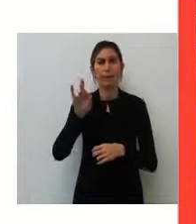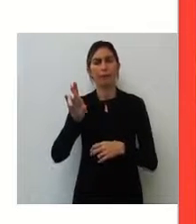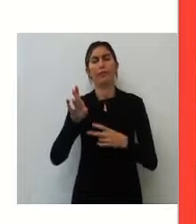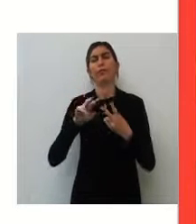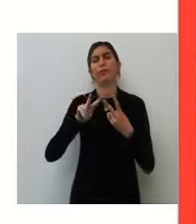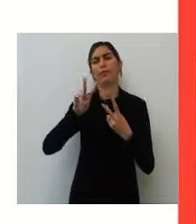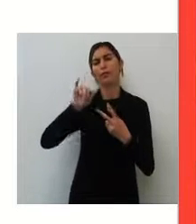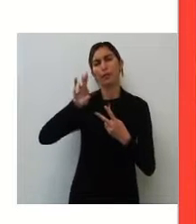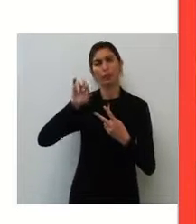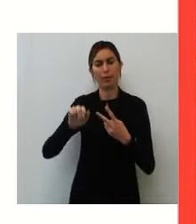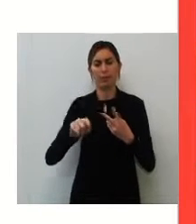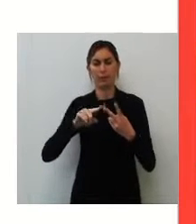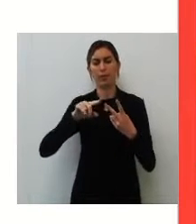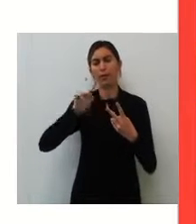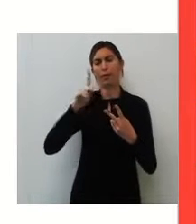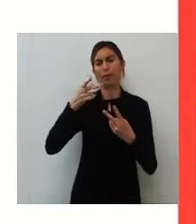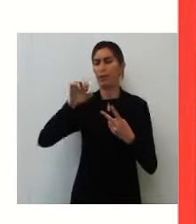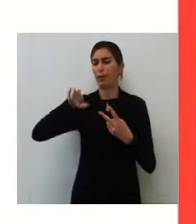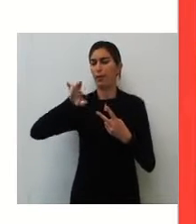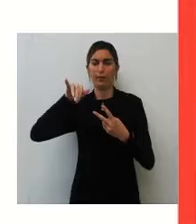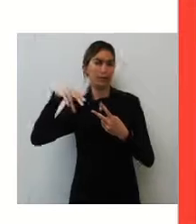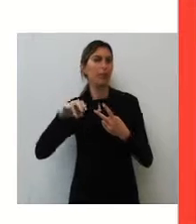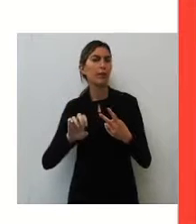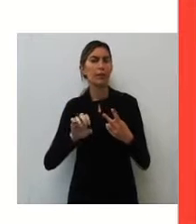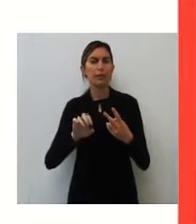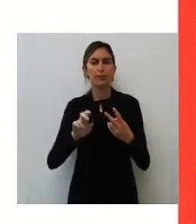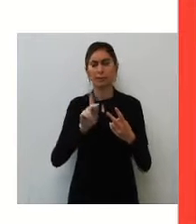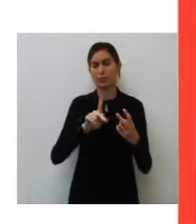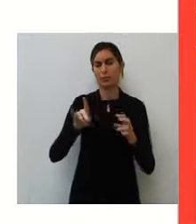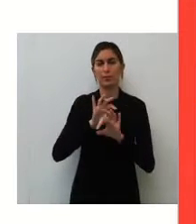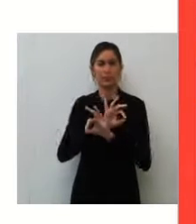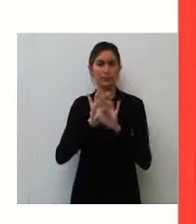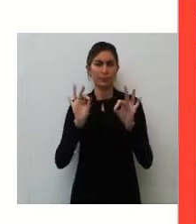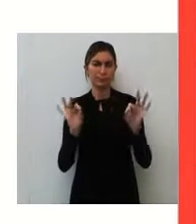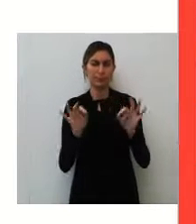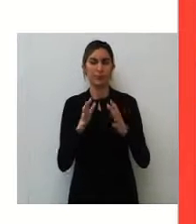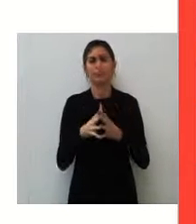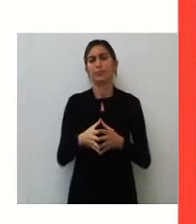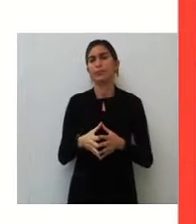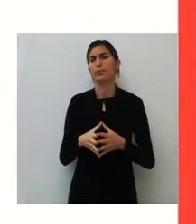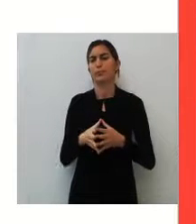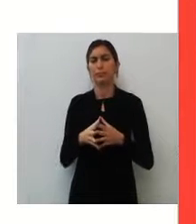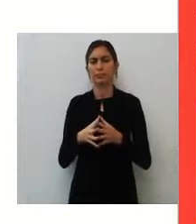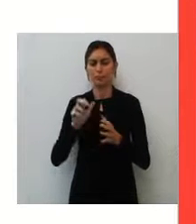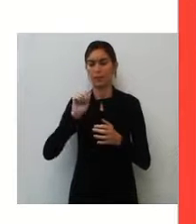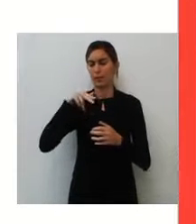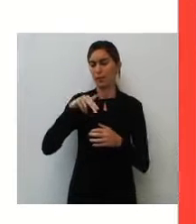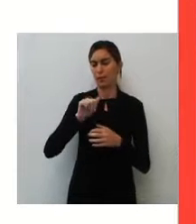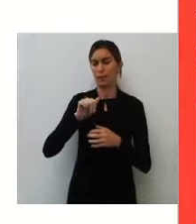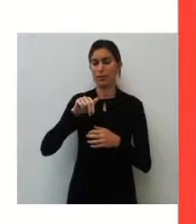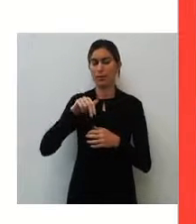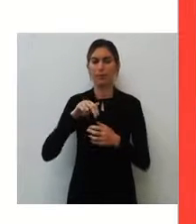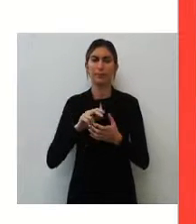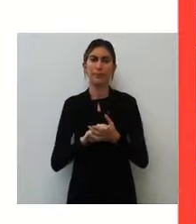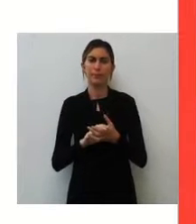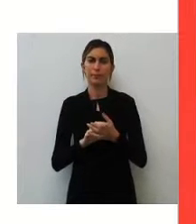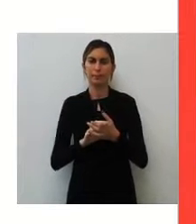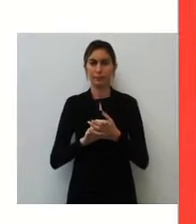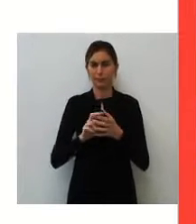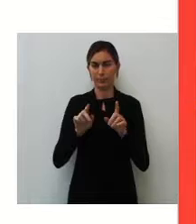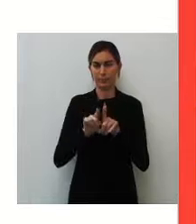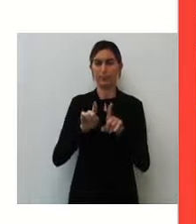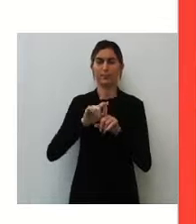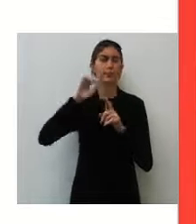henrique professor paulo tá sou obrigado henrique oi aninha também